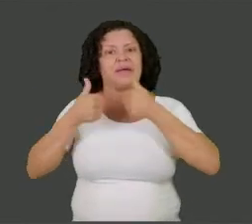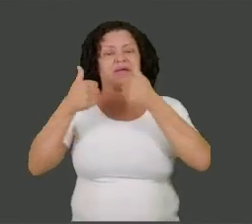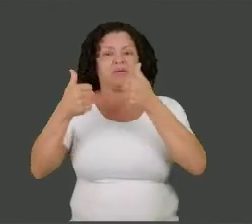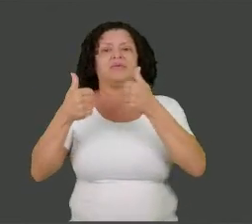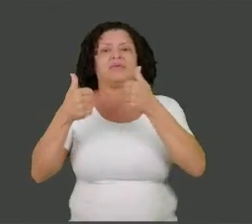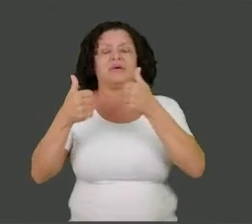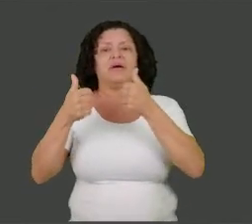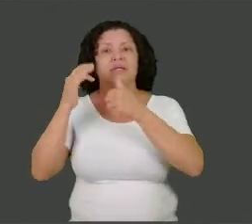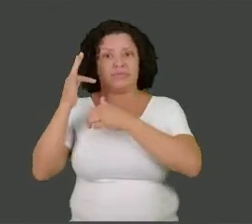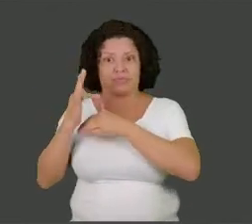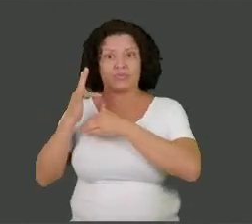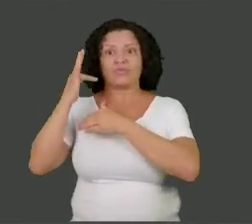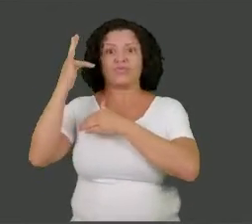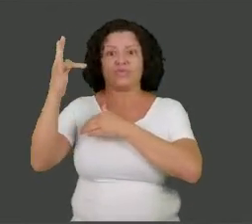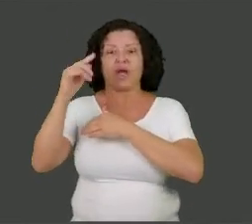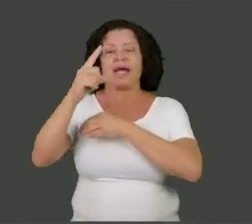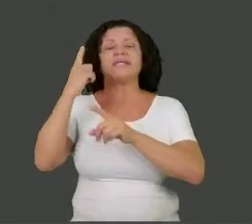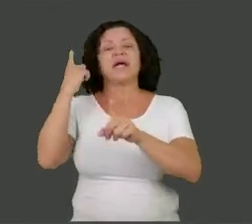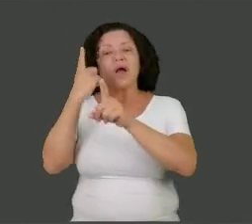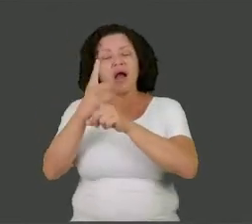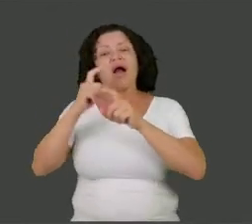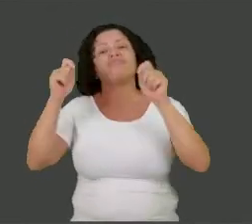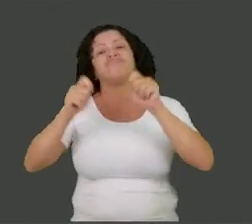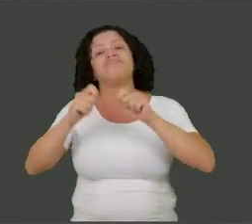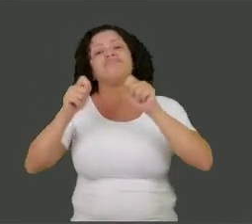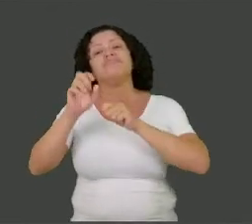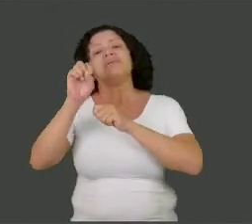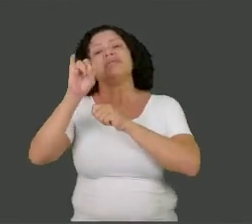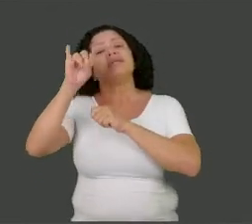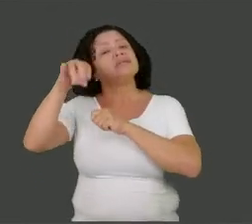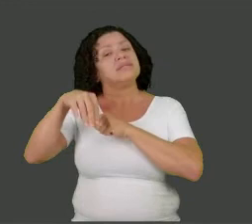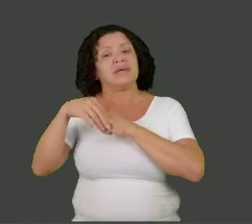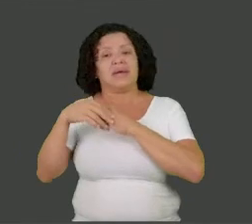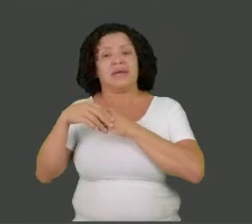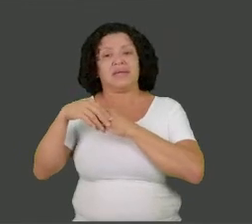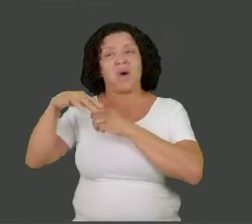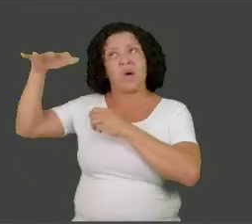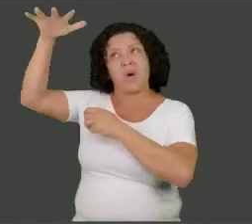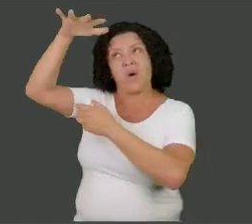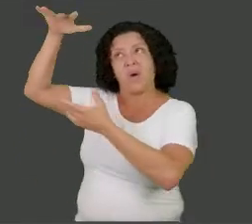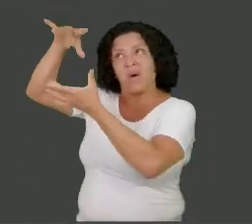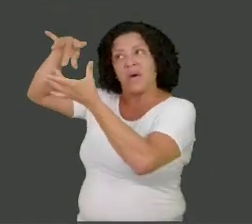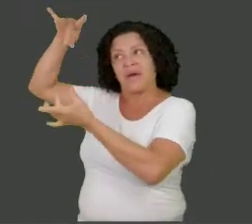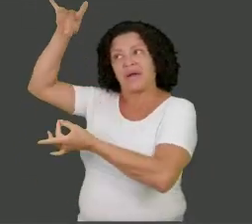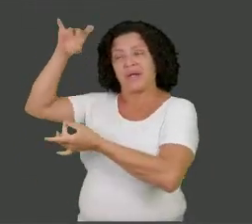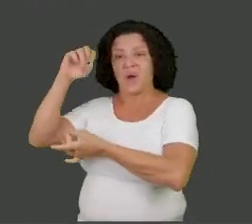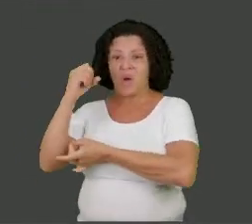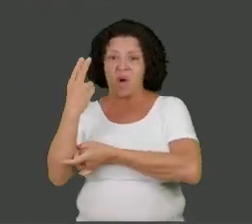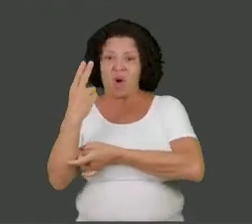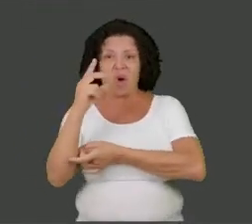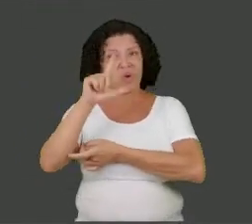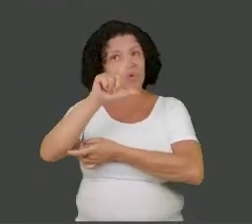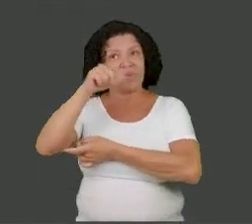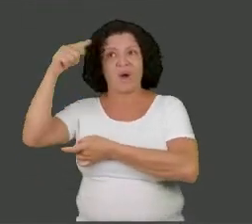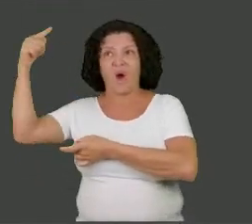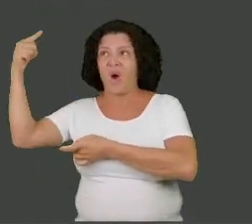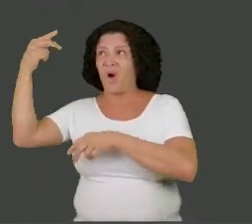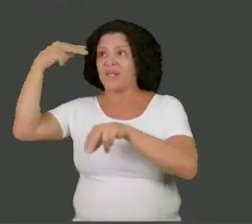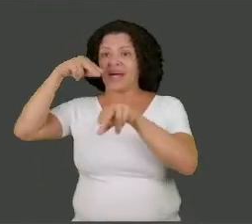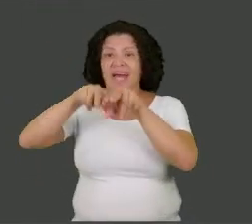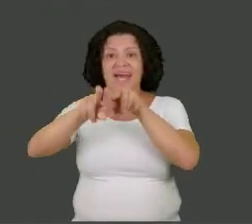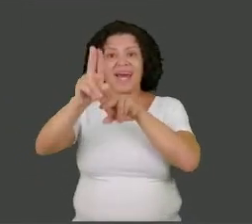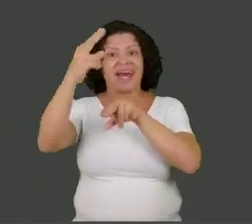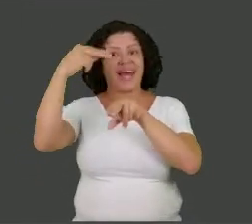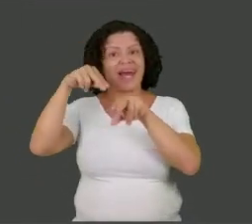né? Um dia esse reencontro será possível, seja no plano espiritual, seja numa nova encarnação, em